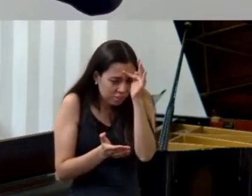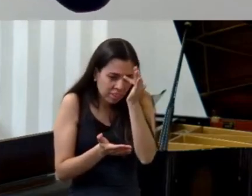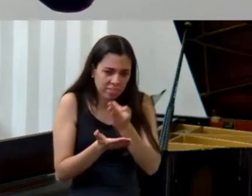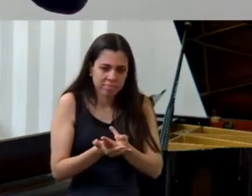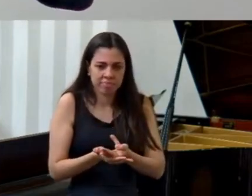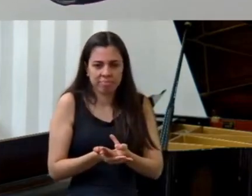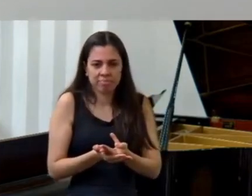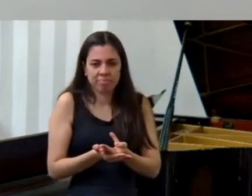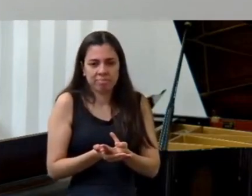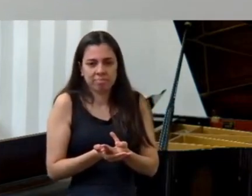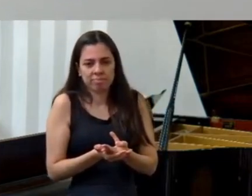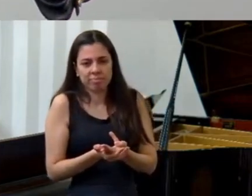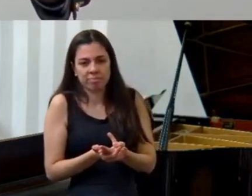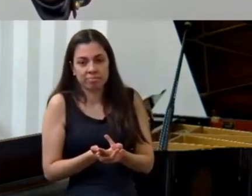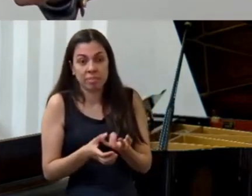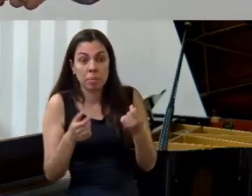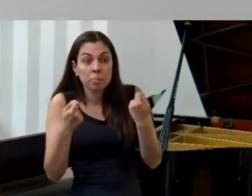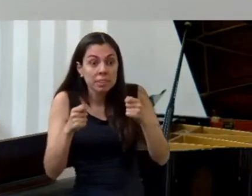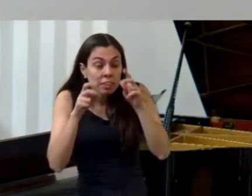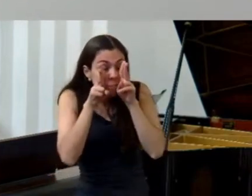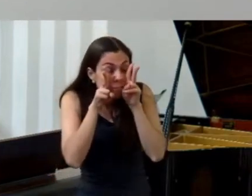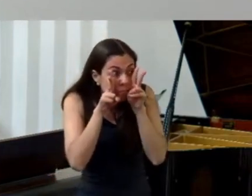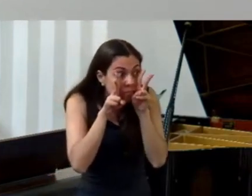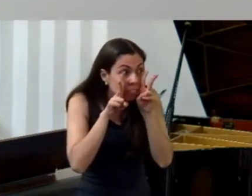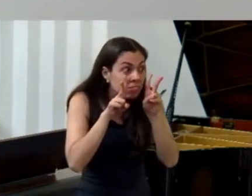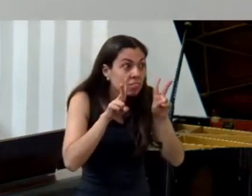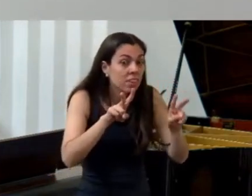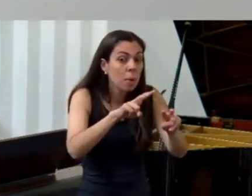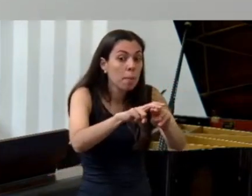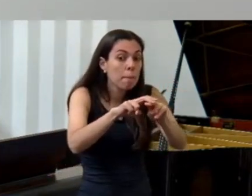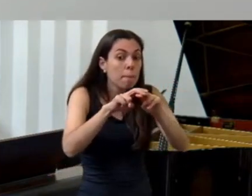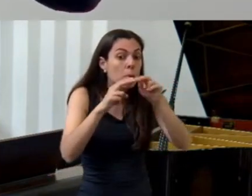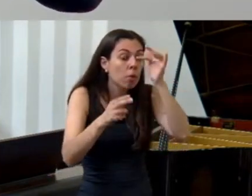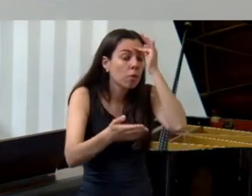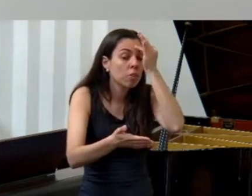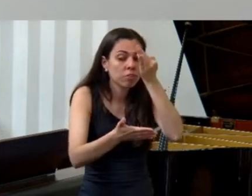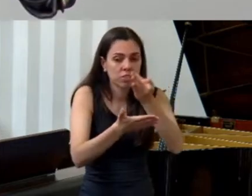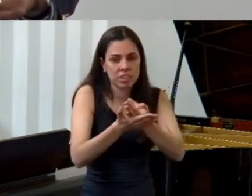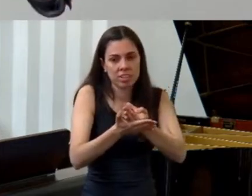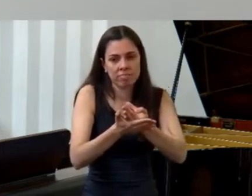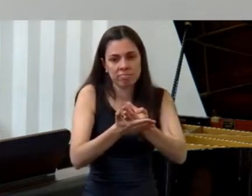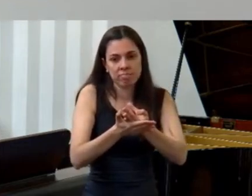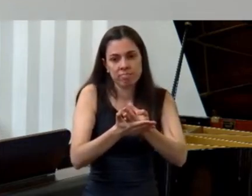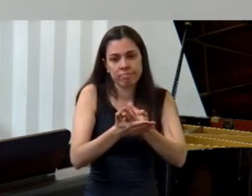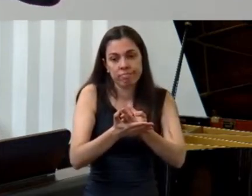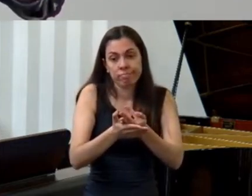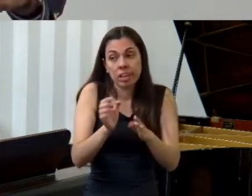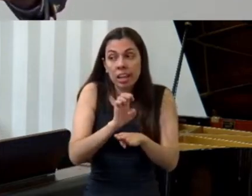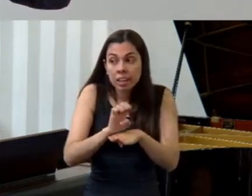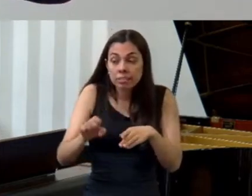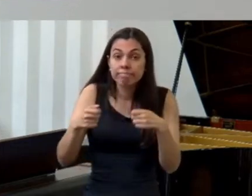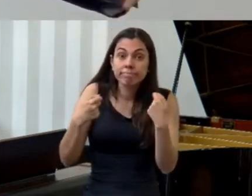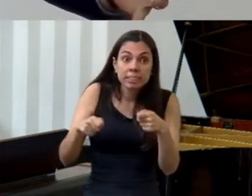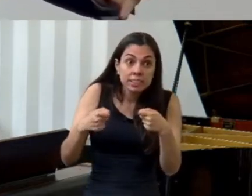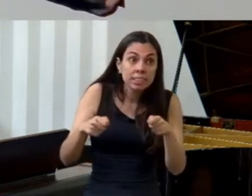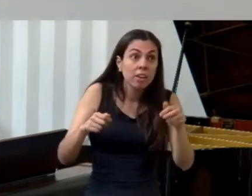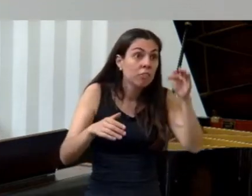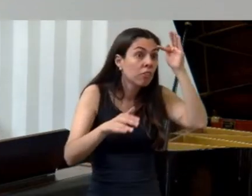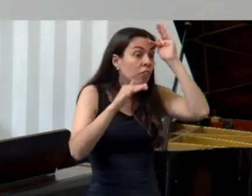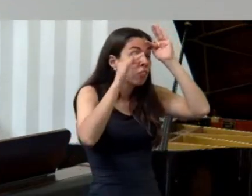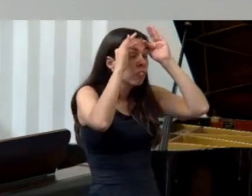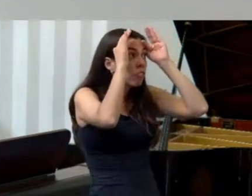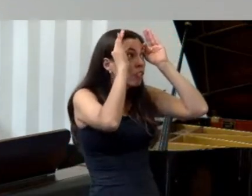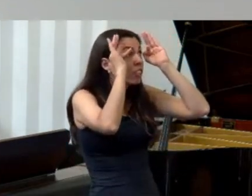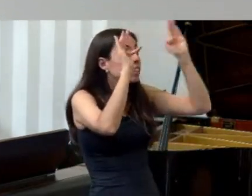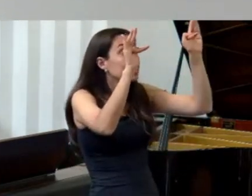que ver além do que os olhos materiais estão vendo. Nós temos que ver a fidelidade de um Deus que nos sustenta a cada dia com a